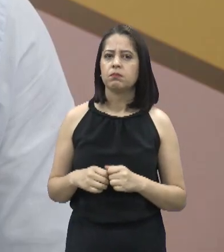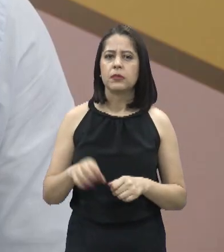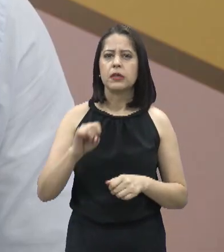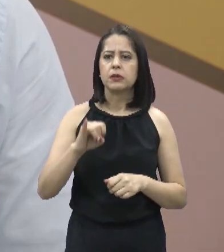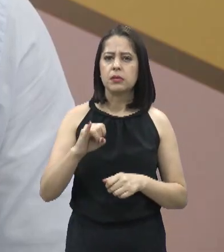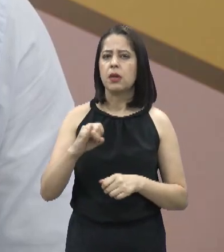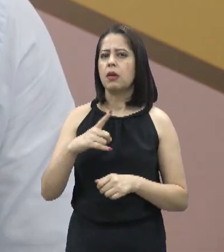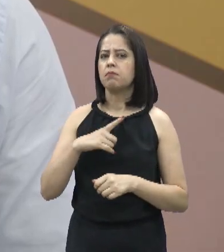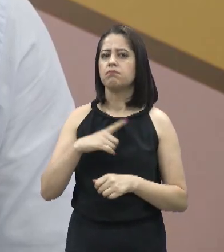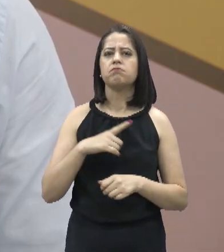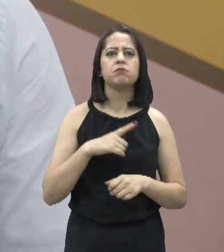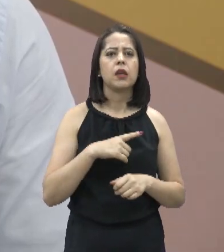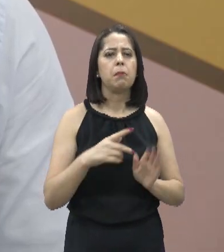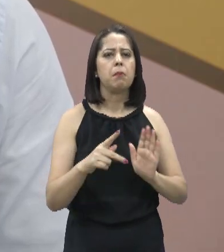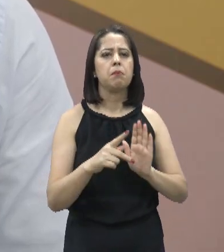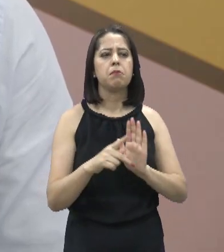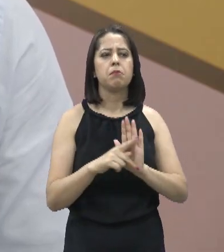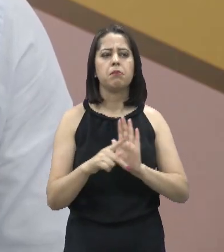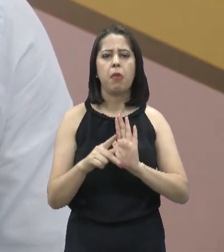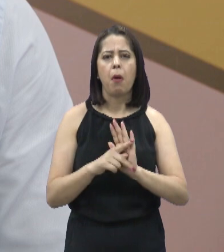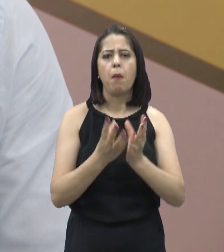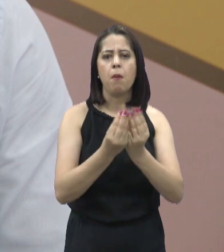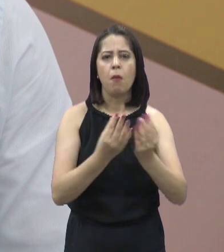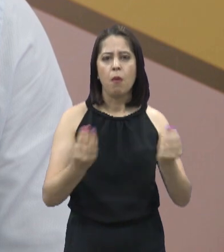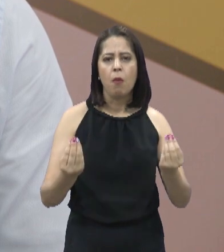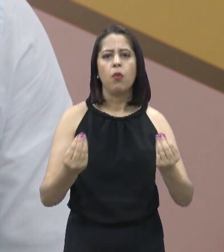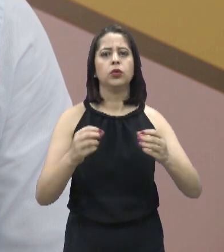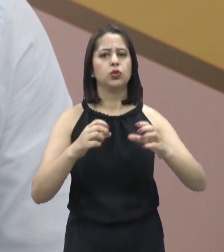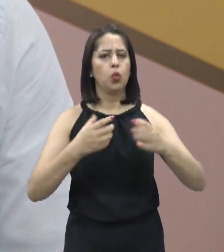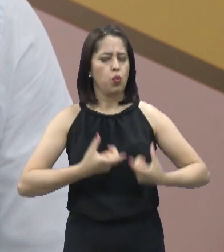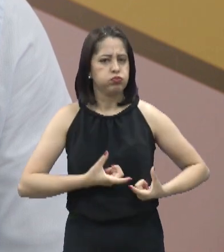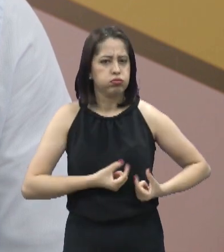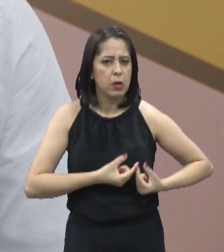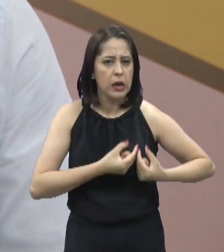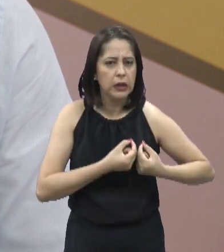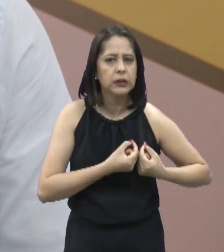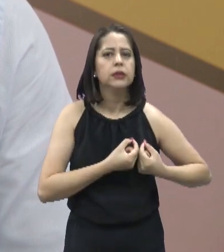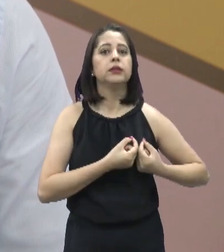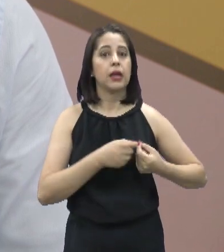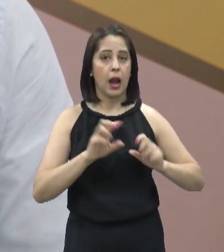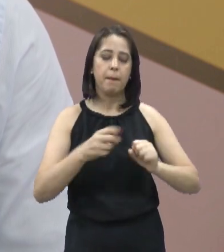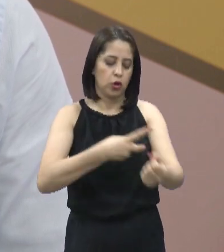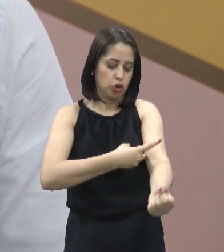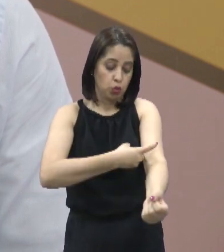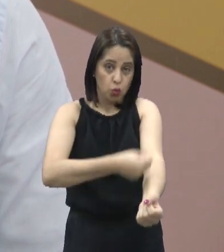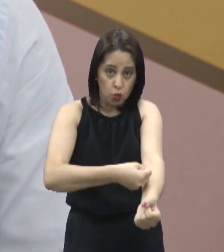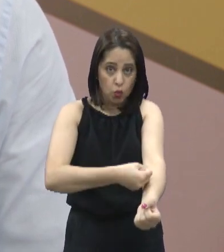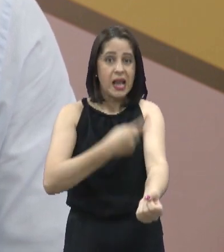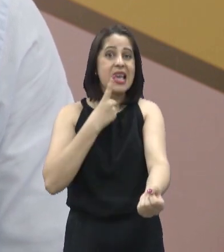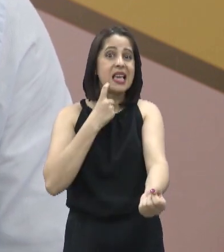na família, a gente pode realizar alguns testes genéticos, que são exames feitos no sangue ou na saliva, que